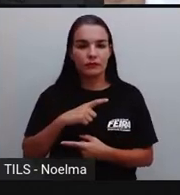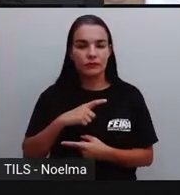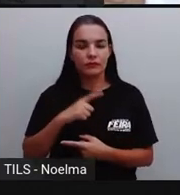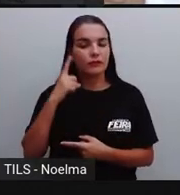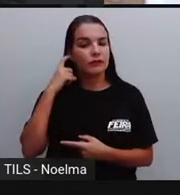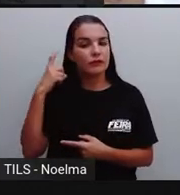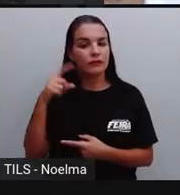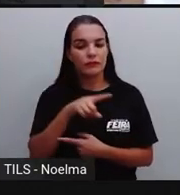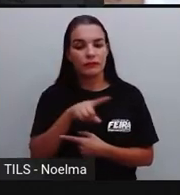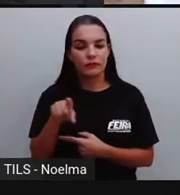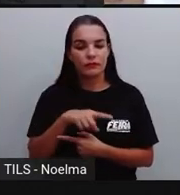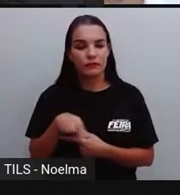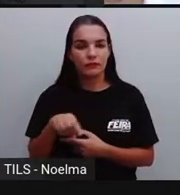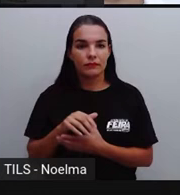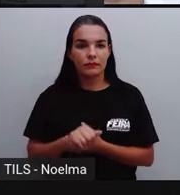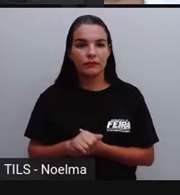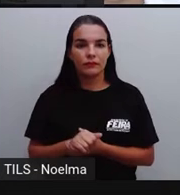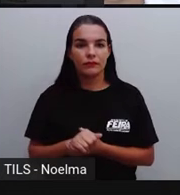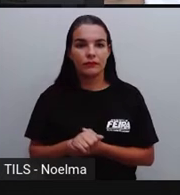Não tem.